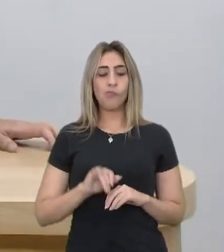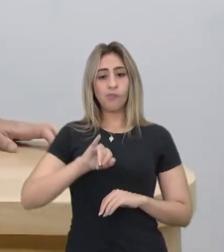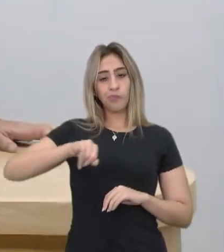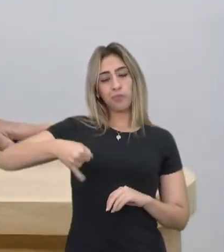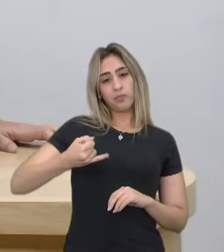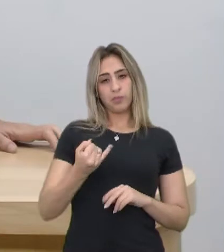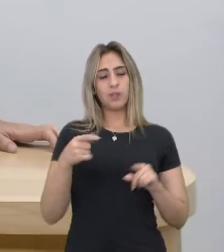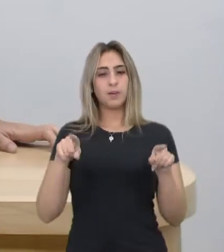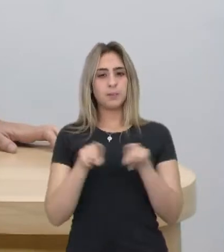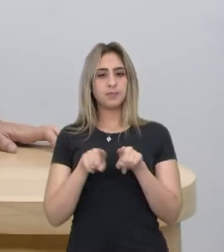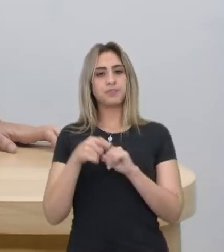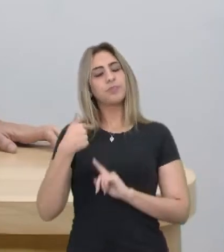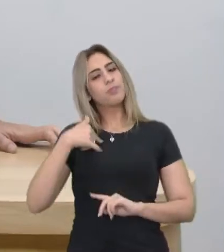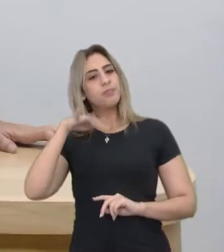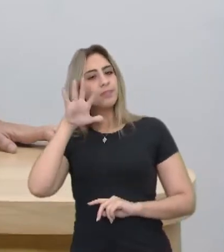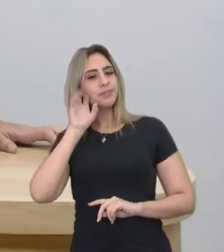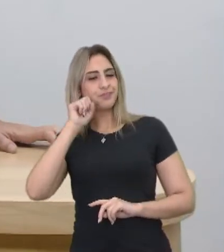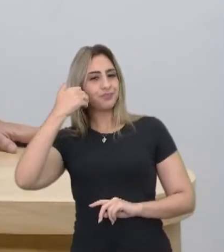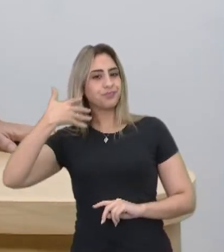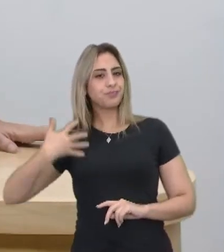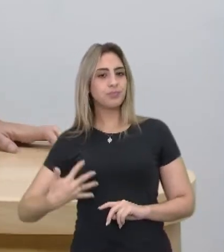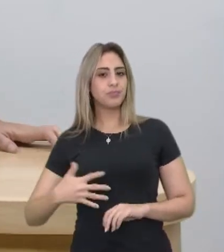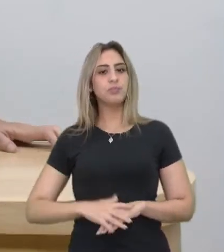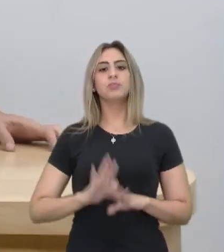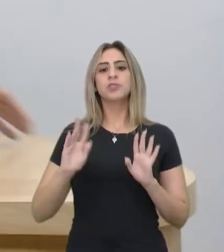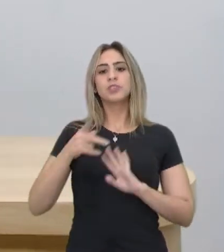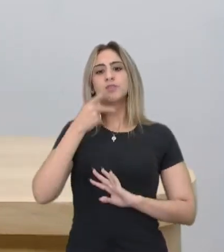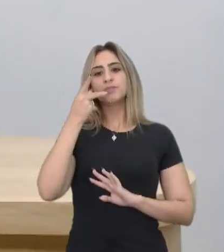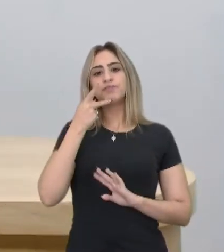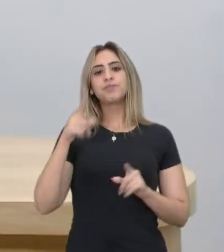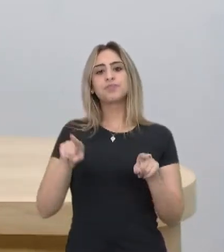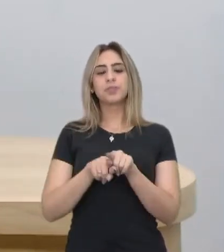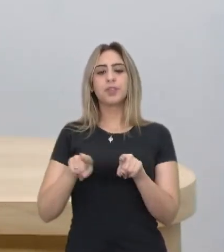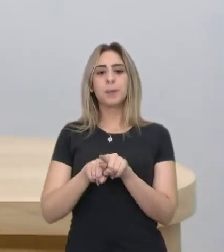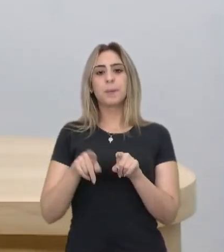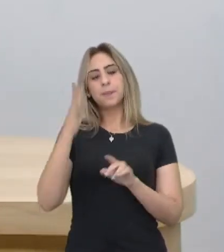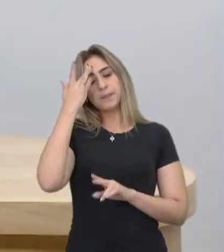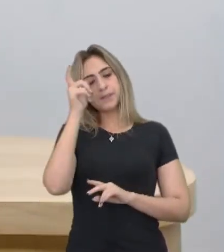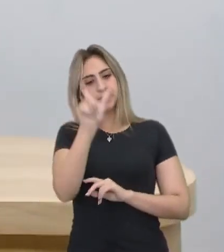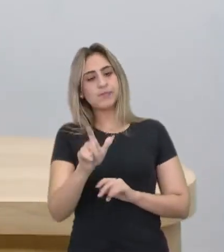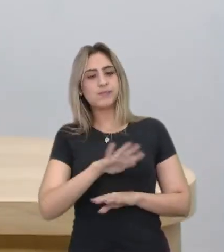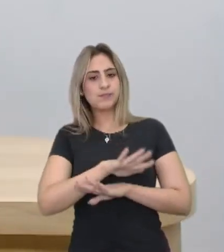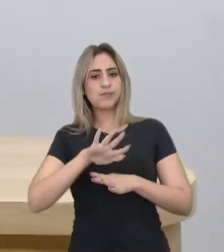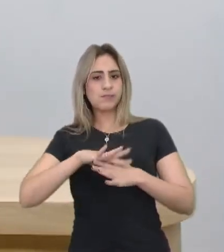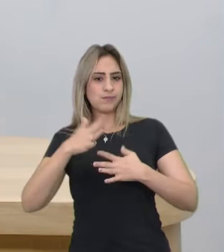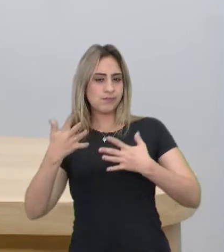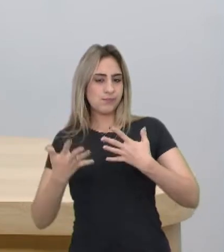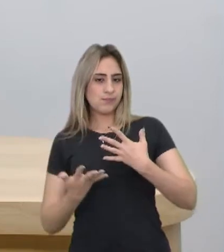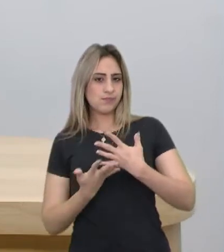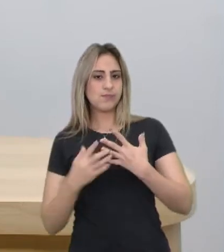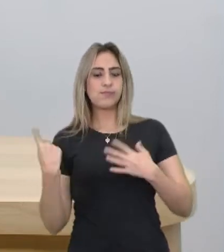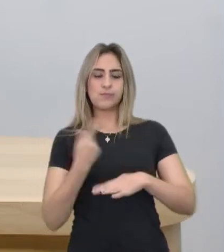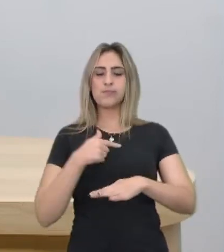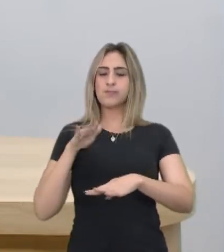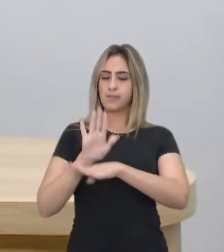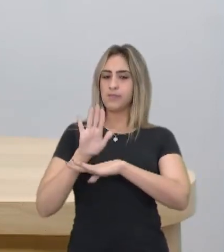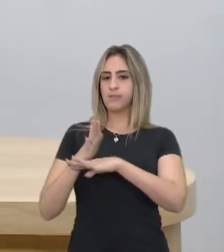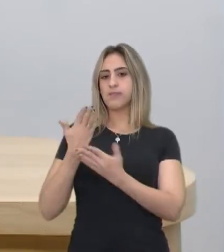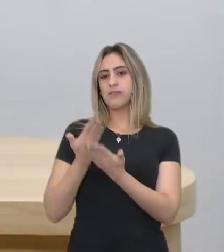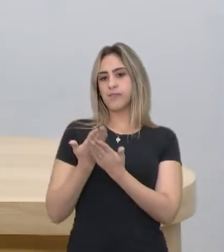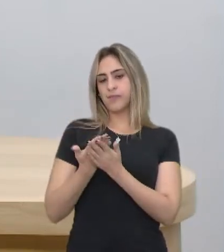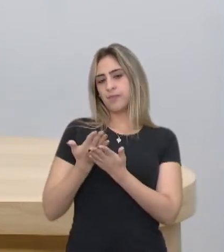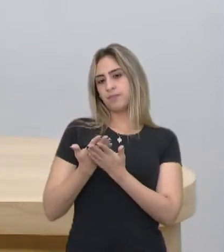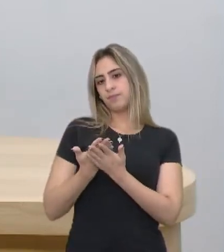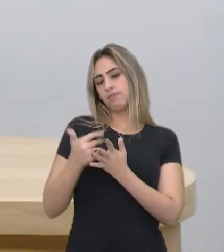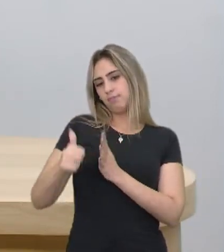aproveitando então minha audiodescrição, já vou falar também aí do pessoal de Libras, né? Que muito nos auxilia aí, deixando